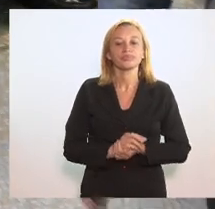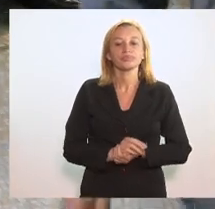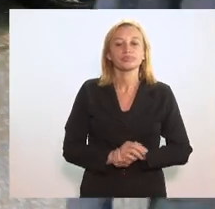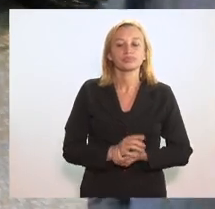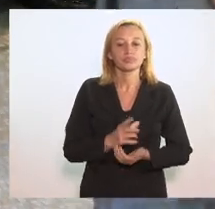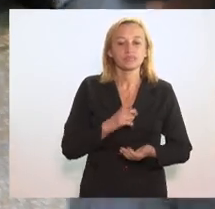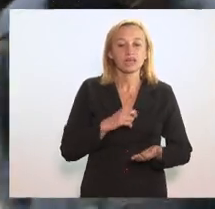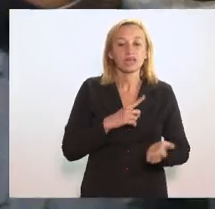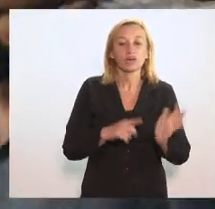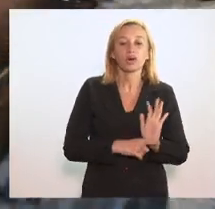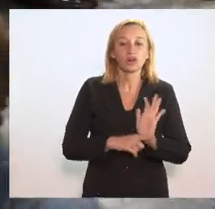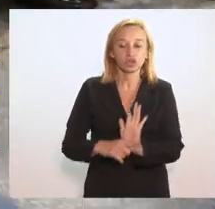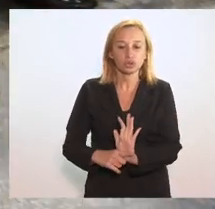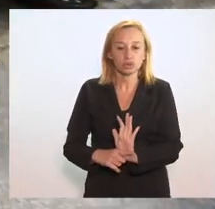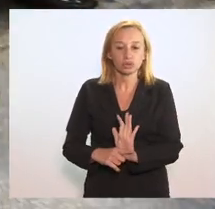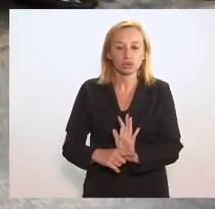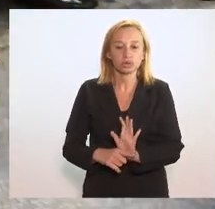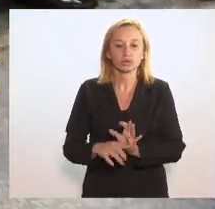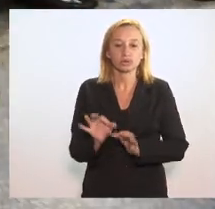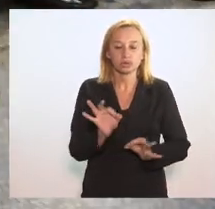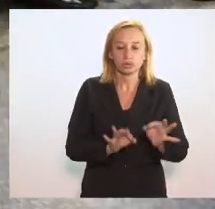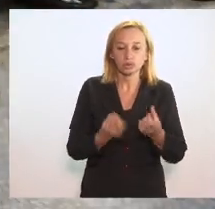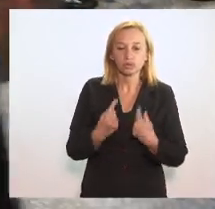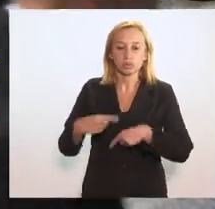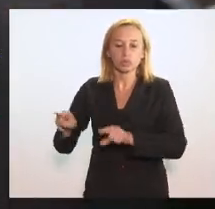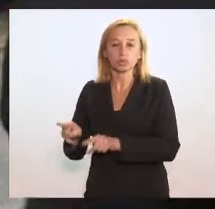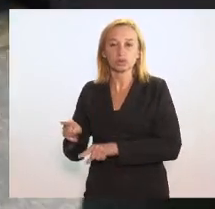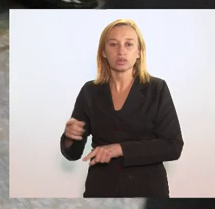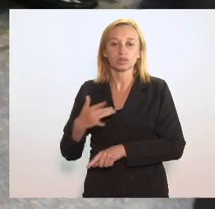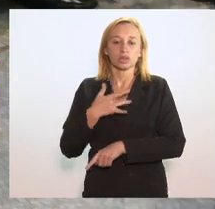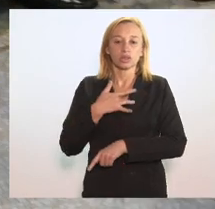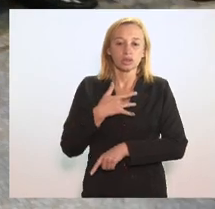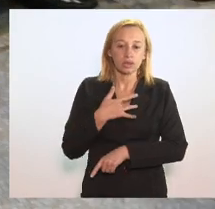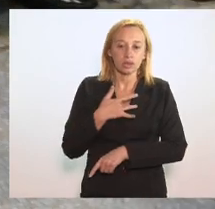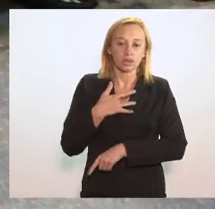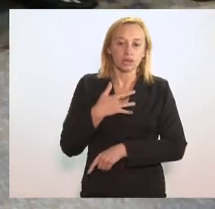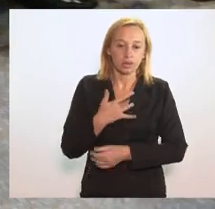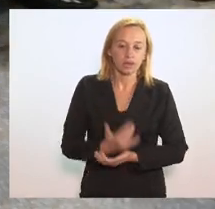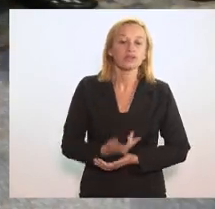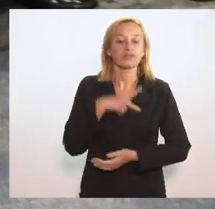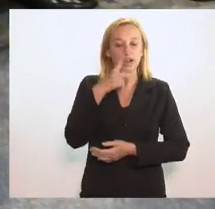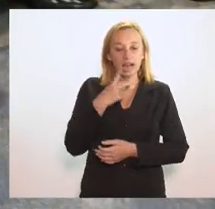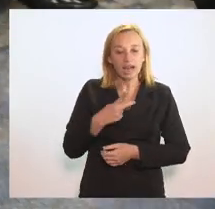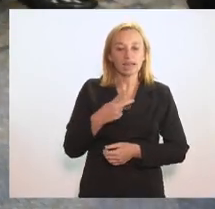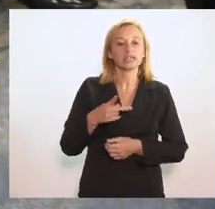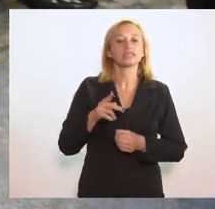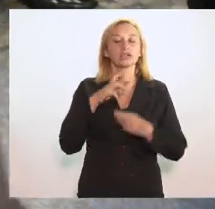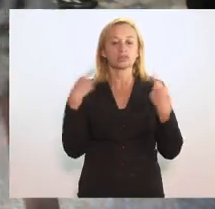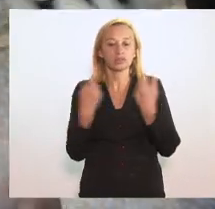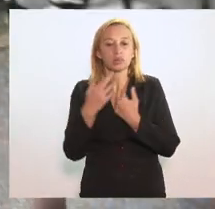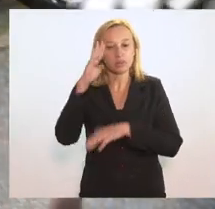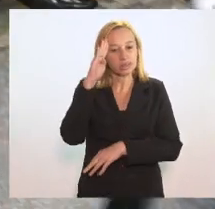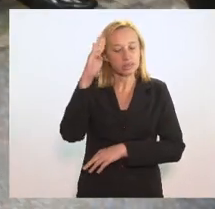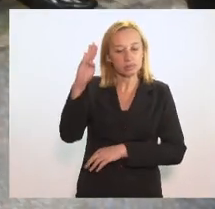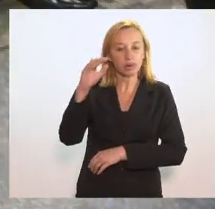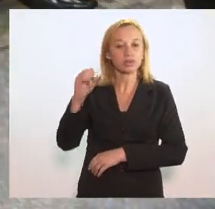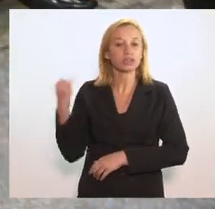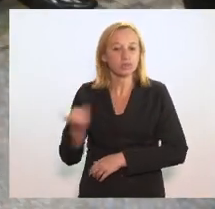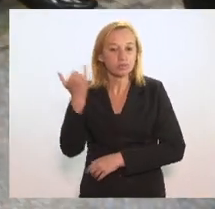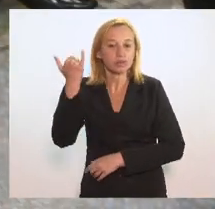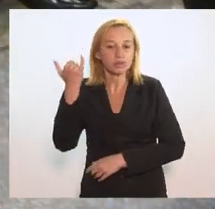plano contra a tuberculose. Senhor presidente, dizer que essa reunião, esse encontro foi fundamental e